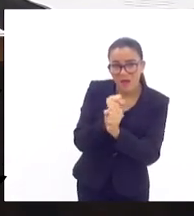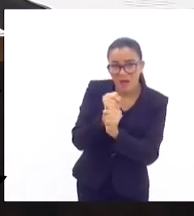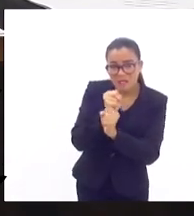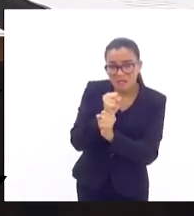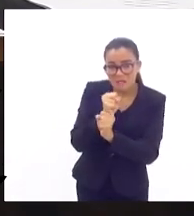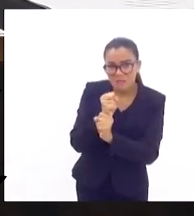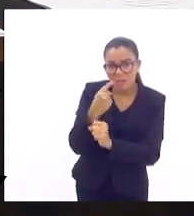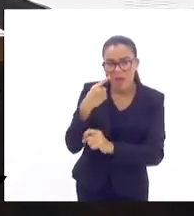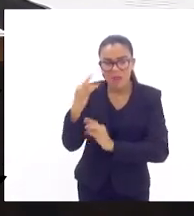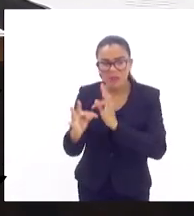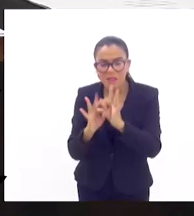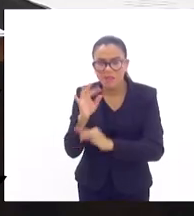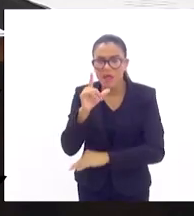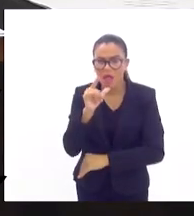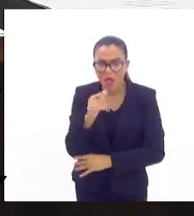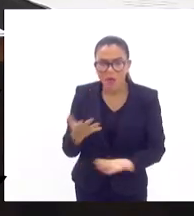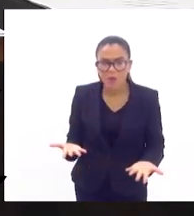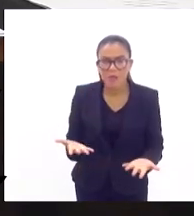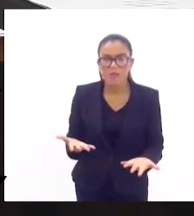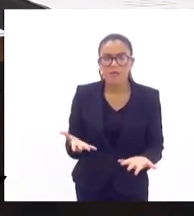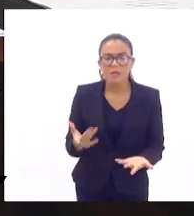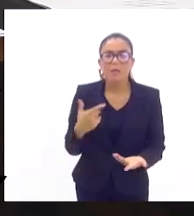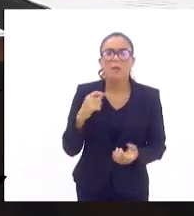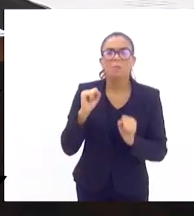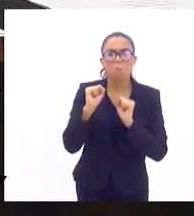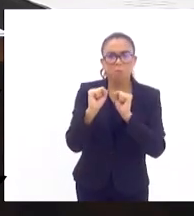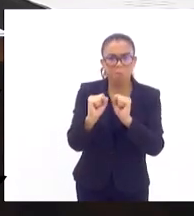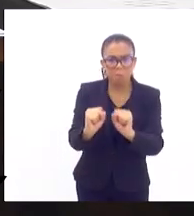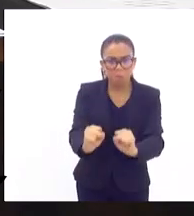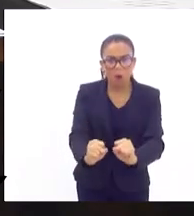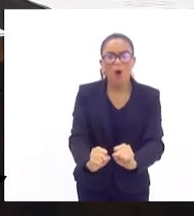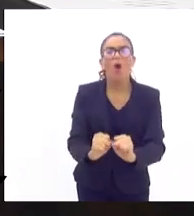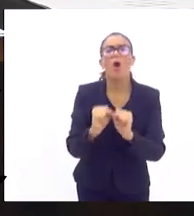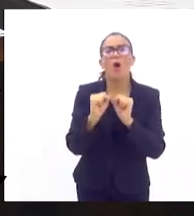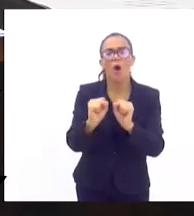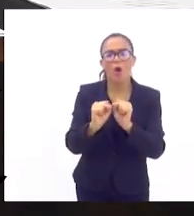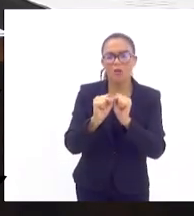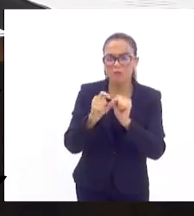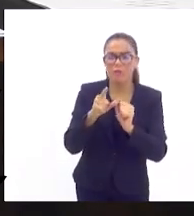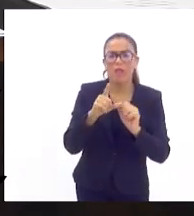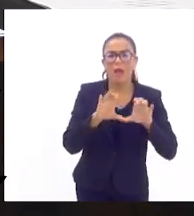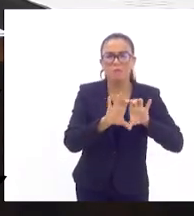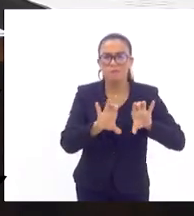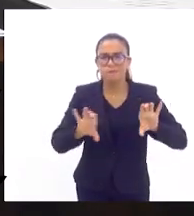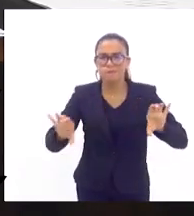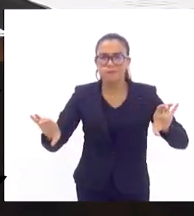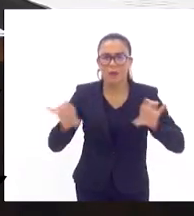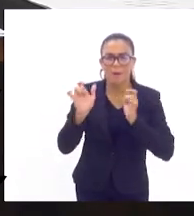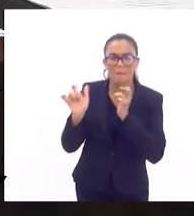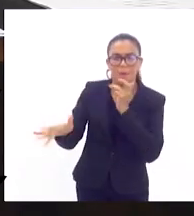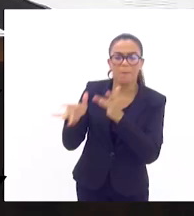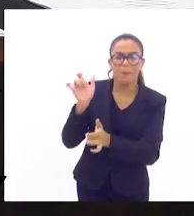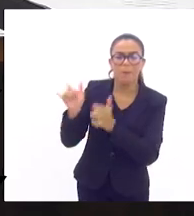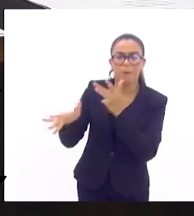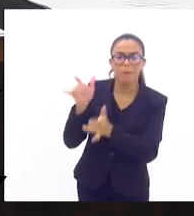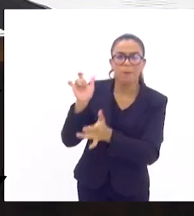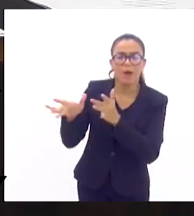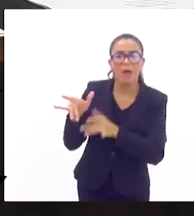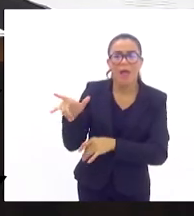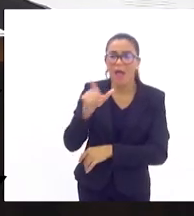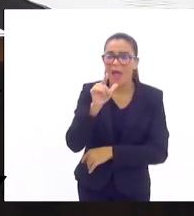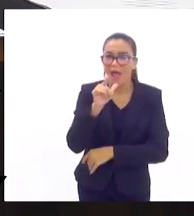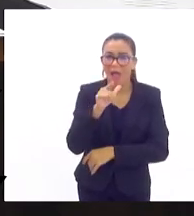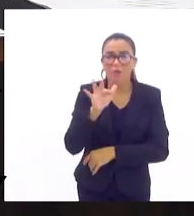isso, podem espetar o esgoto na galeria de pluviais. Então é vergonhoso quem vem